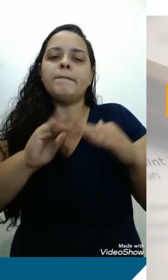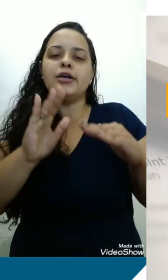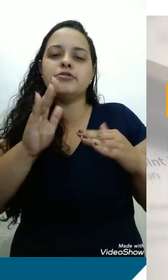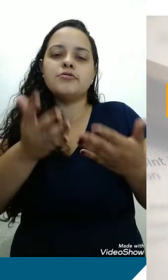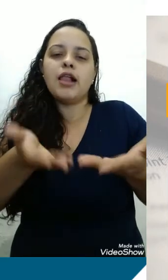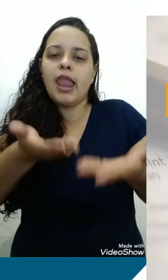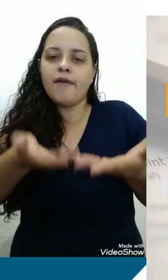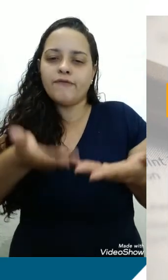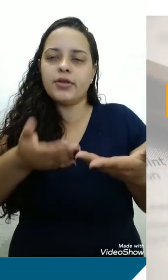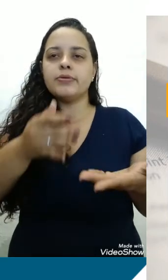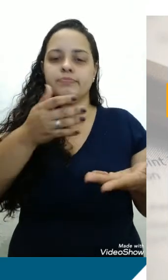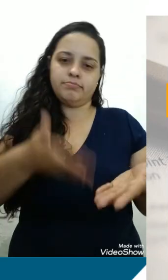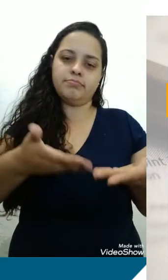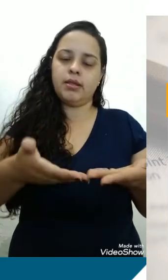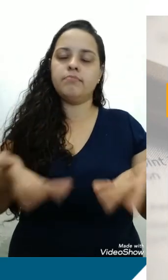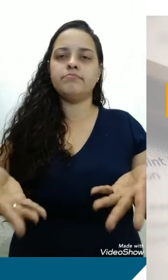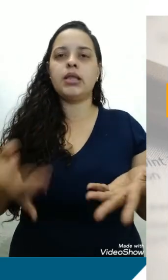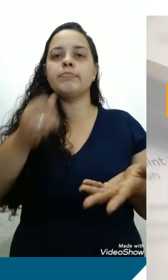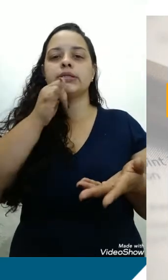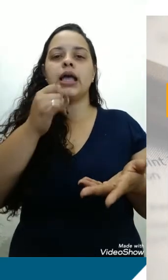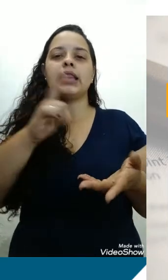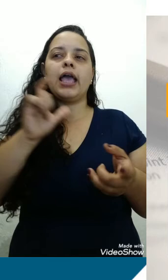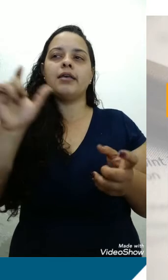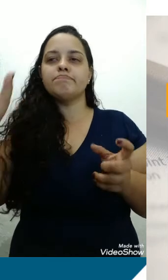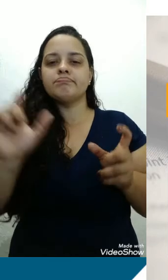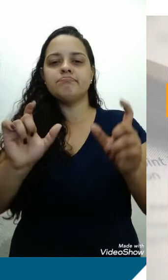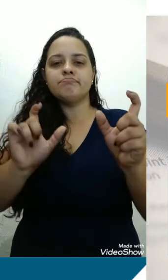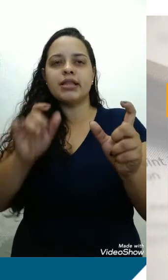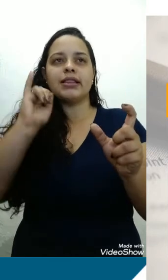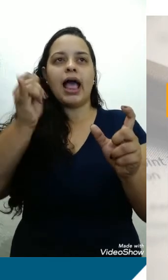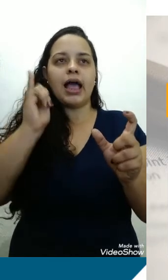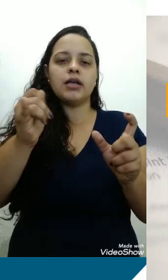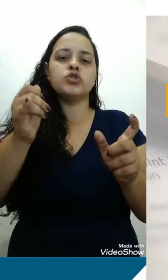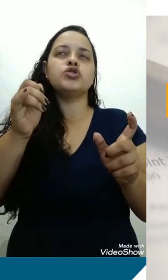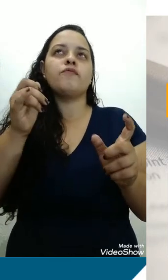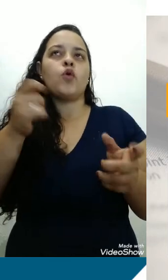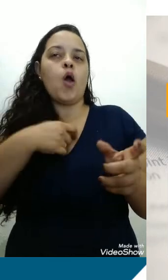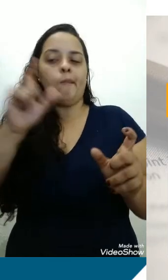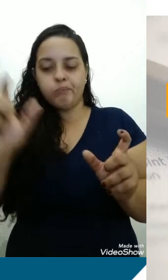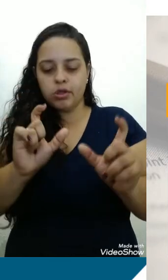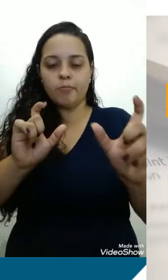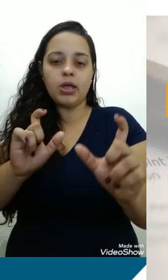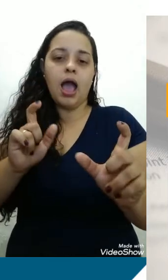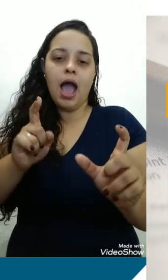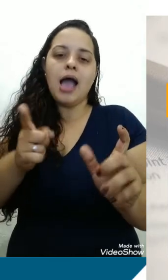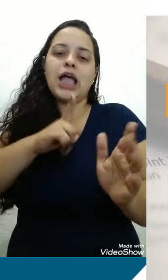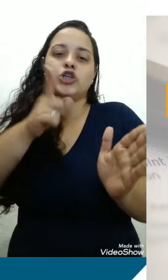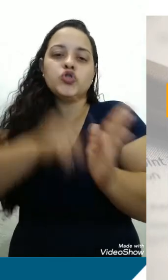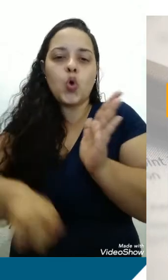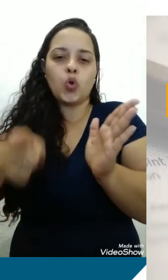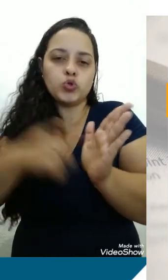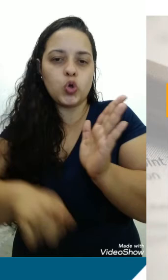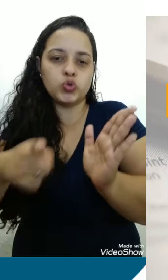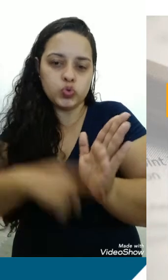que é a redação com traços de outros tipos textuais. Nesse caso, acontece um desconto na pontuação da competência,